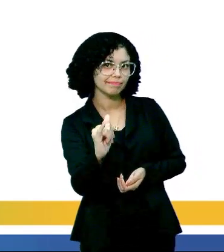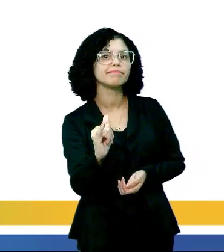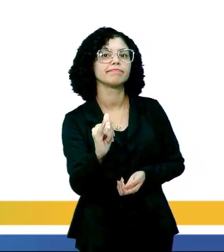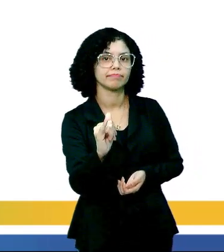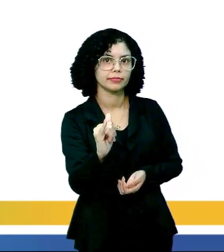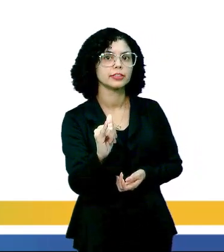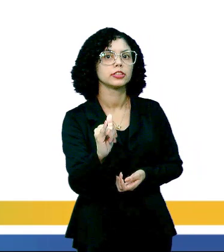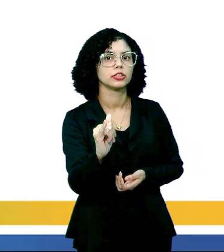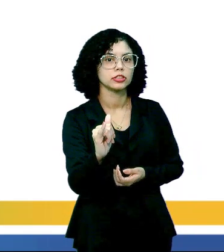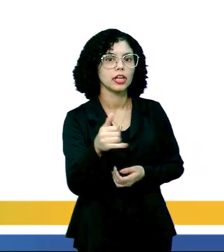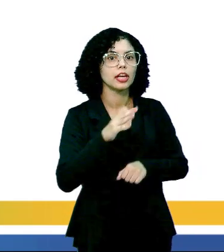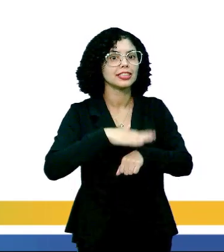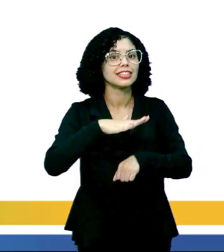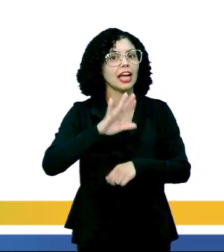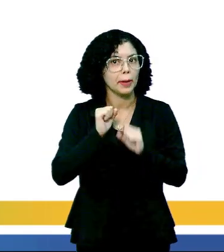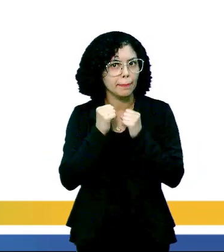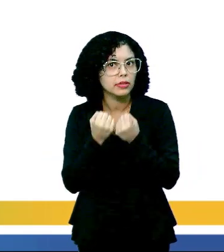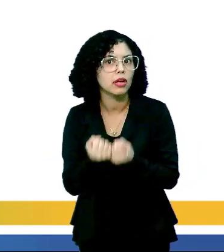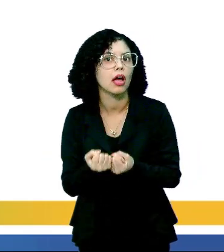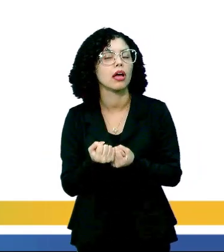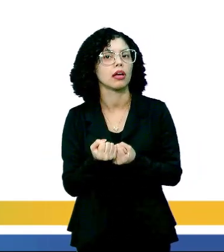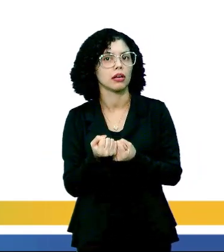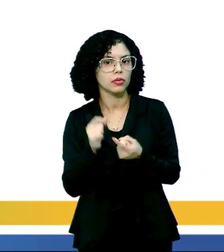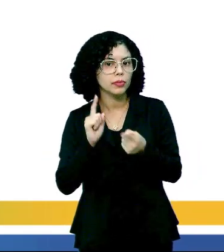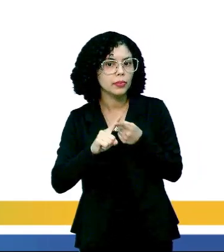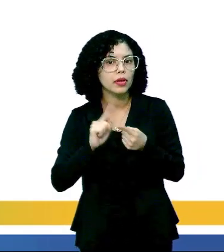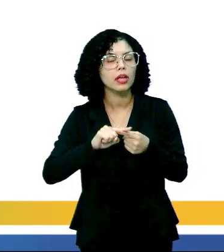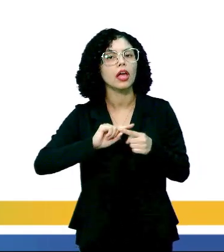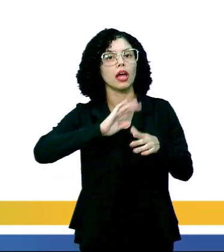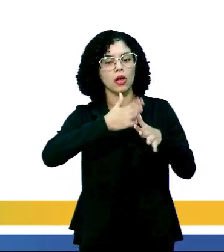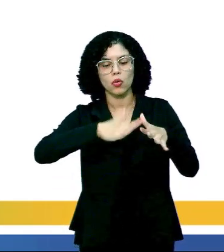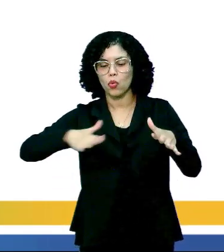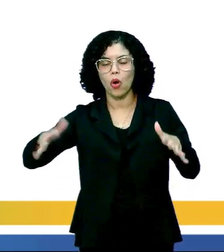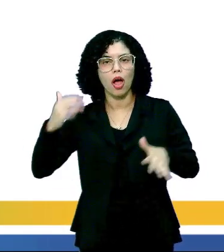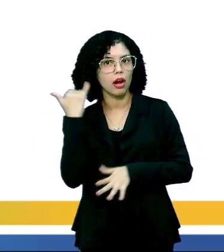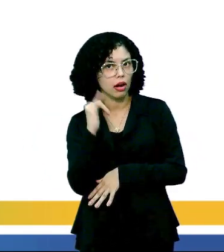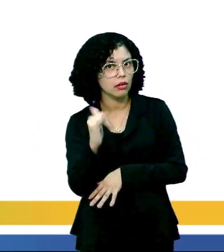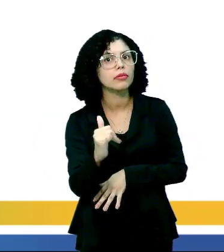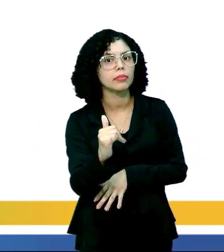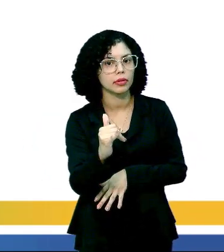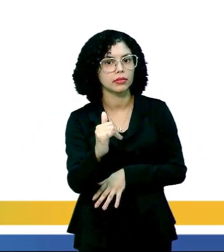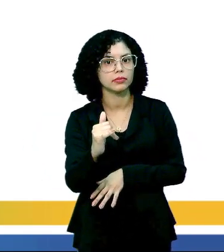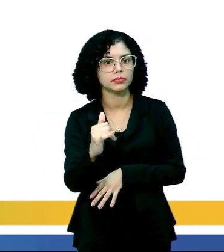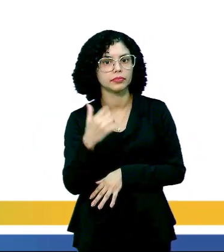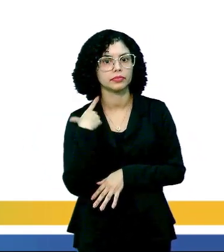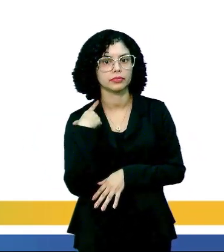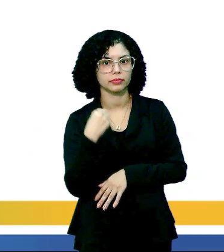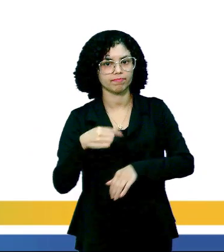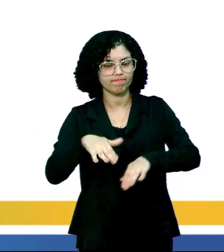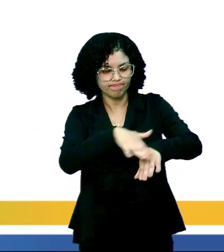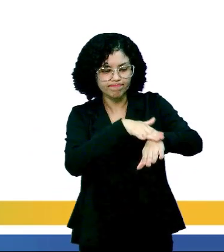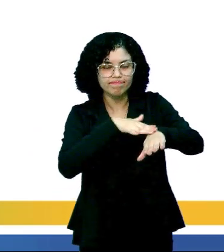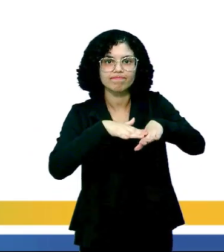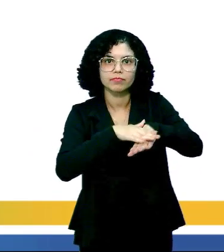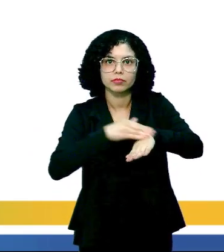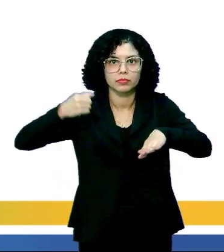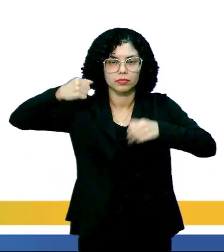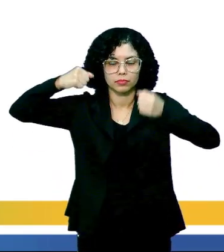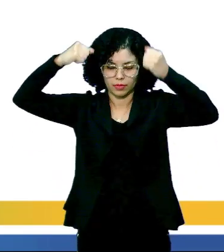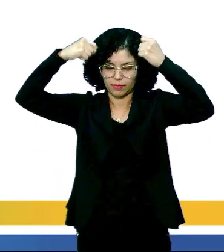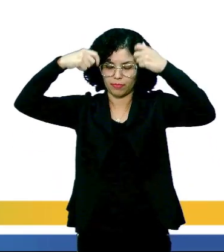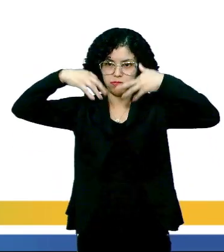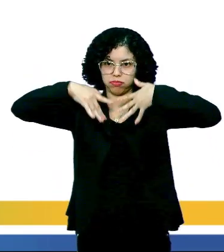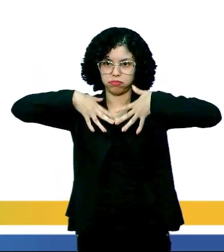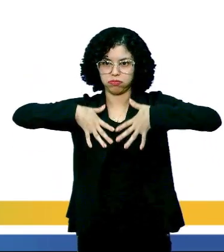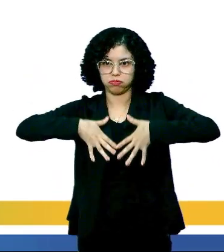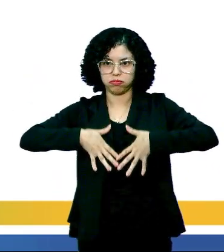eletromagnética, aí já é mais pesado, porque ondas eletromagnéticas elas atravessam a nossa pele, elas penetram o nosso